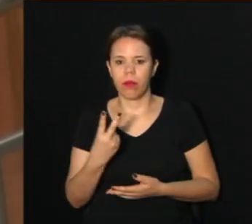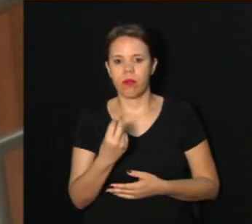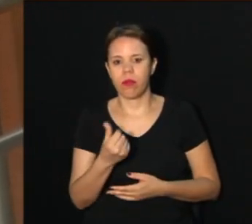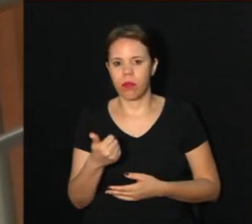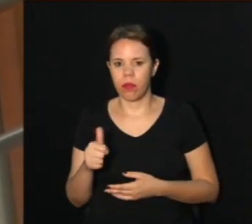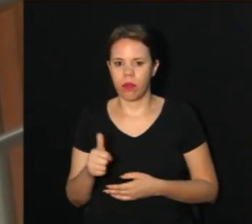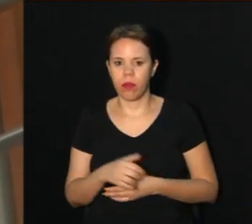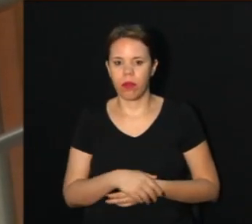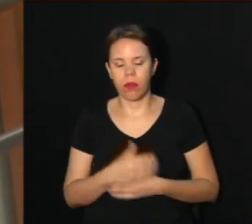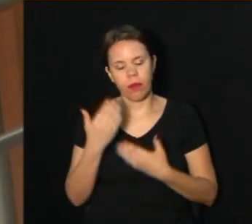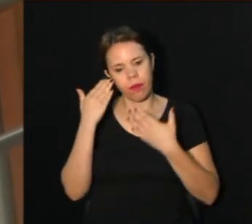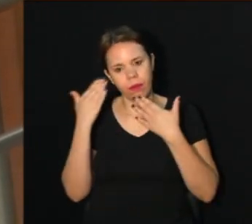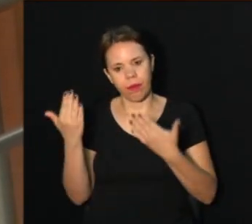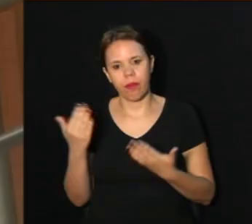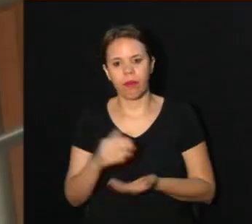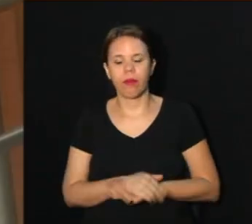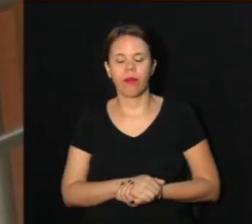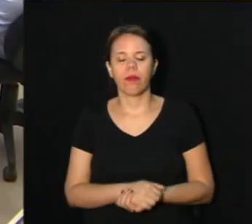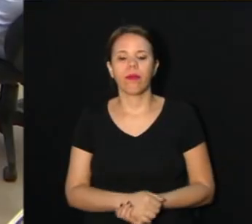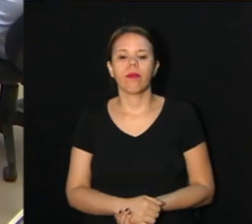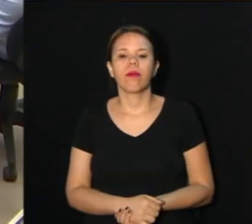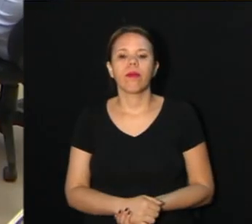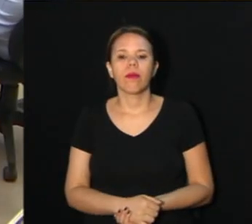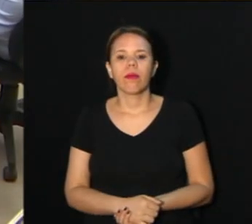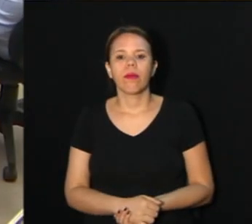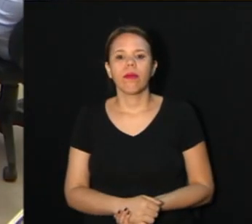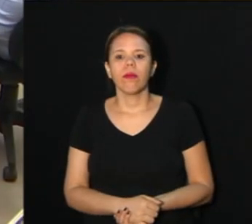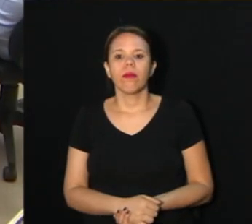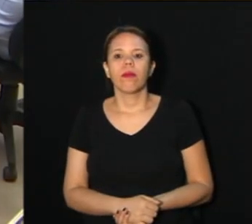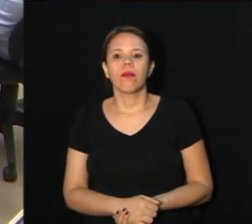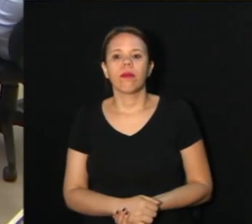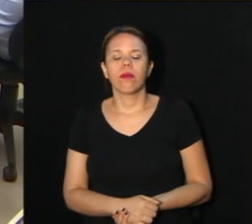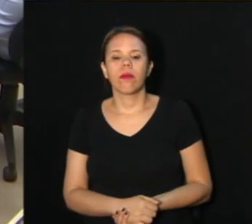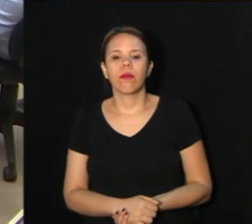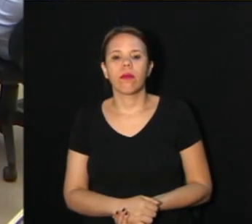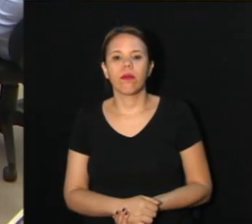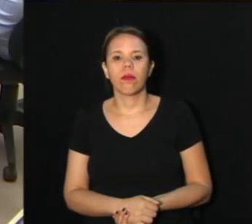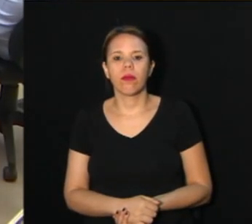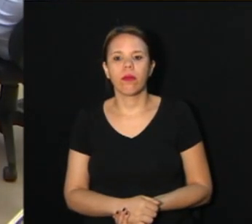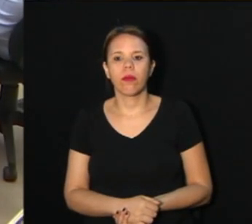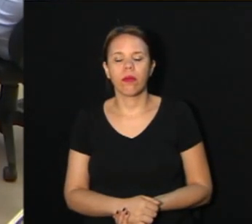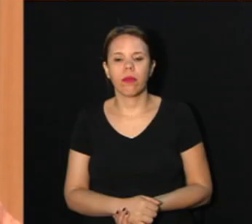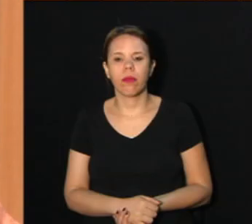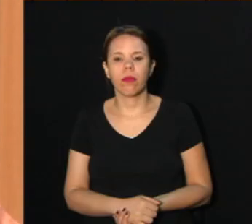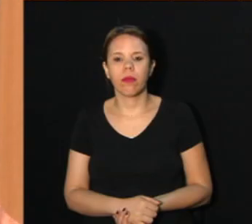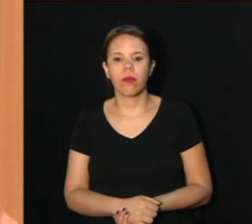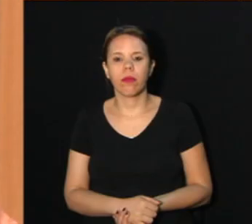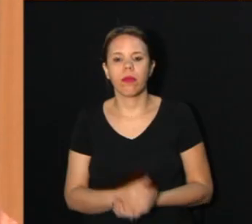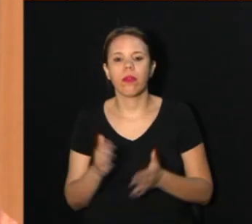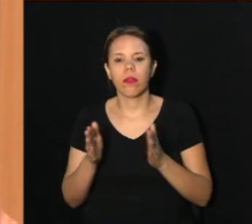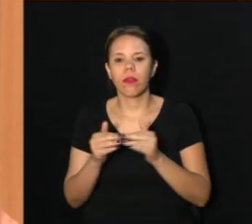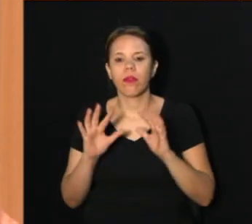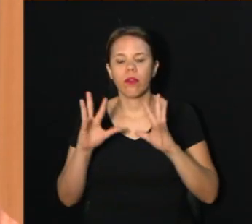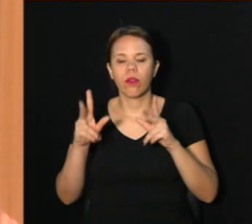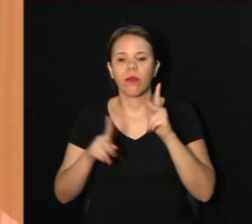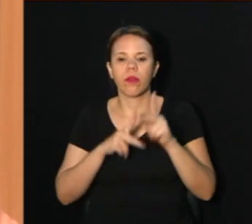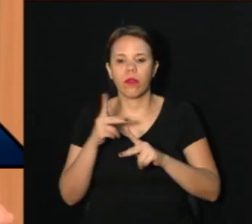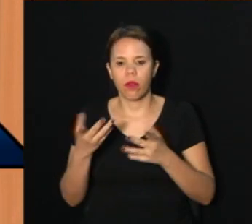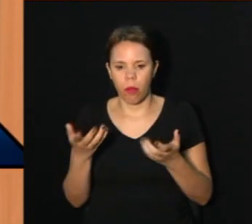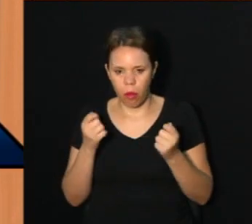2011. Obrigada. Muito obrigado, Francislaine. Eu vou pedir para que todos façam as suas